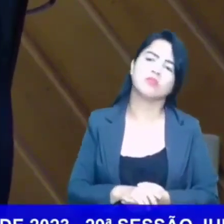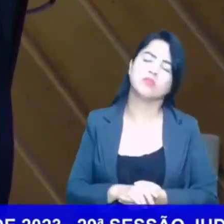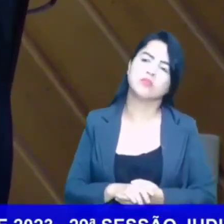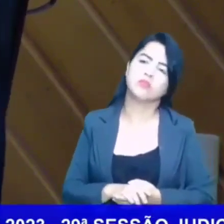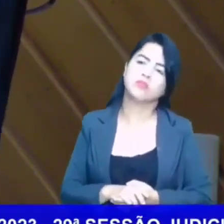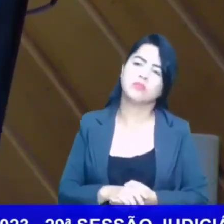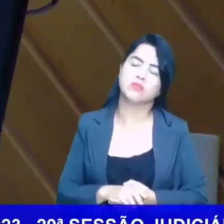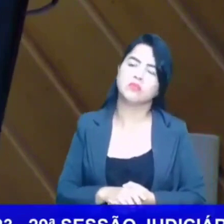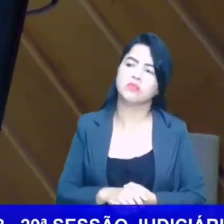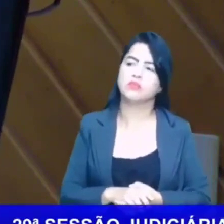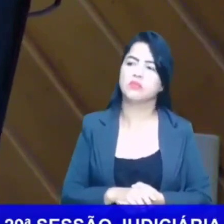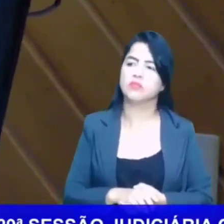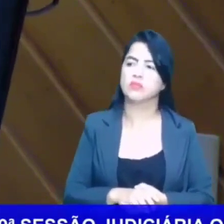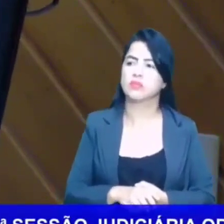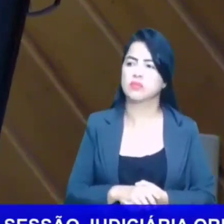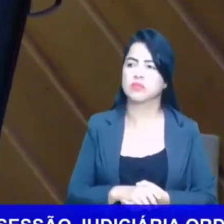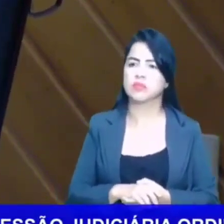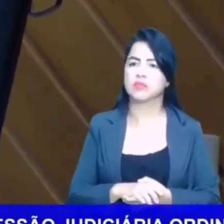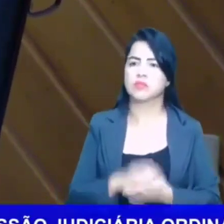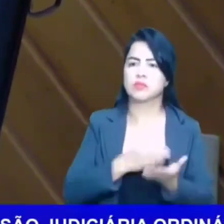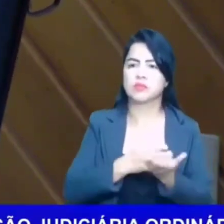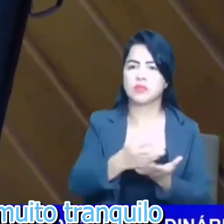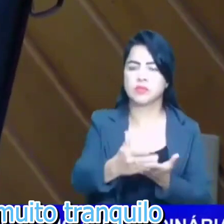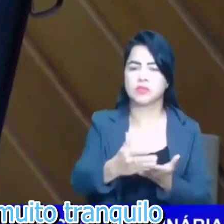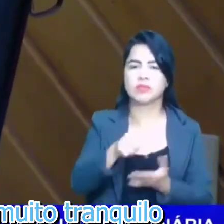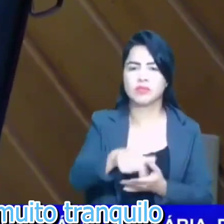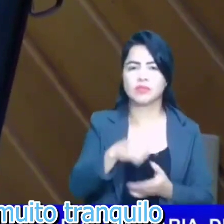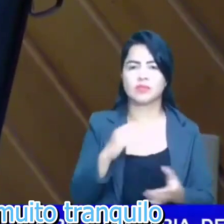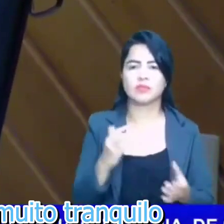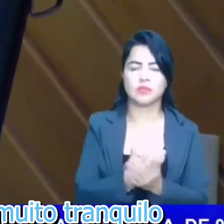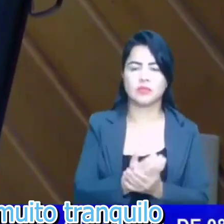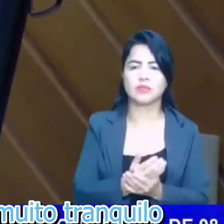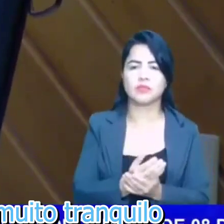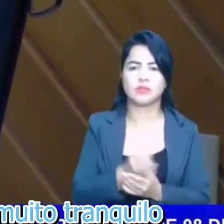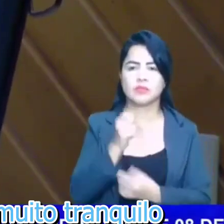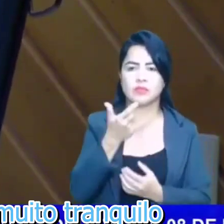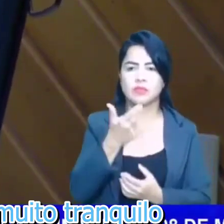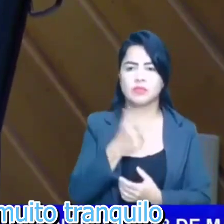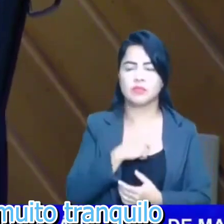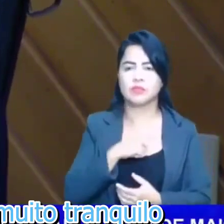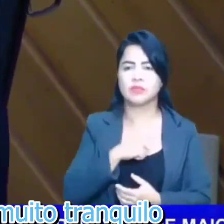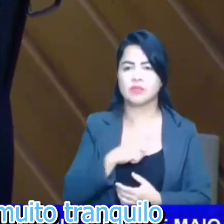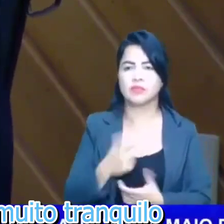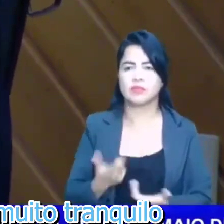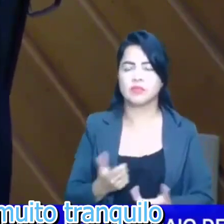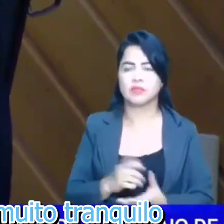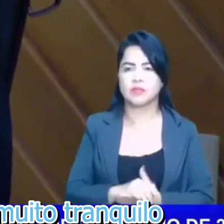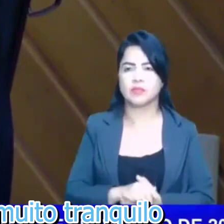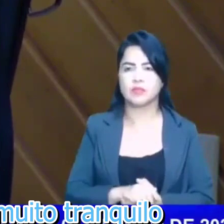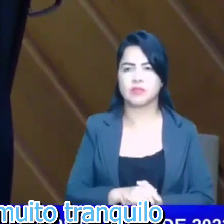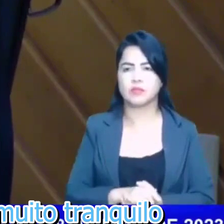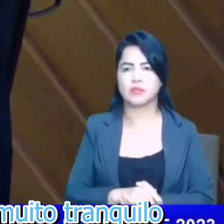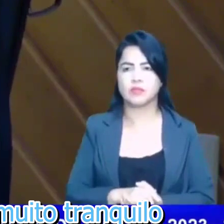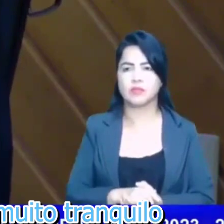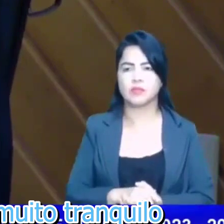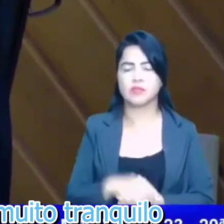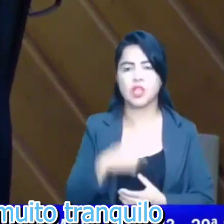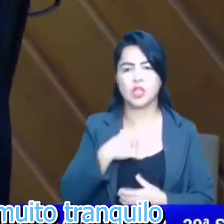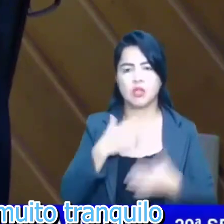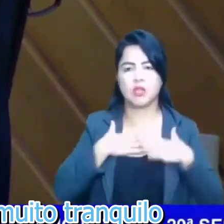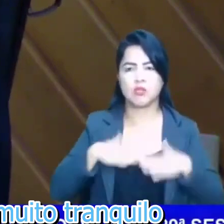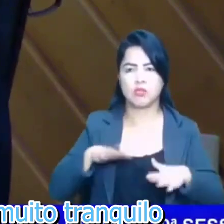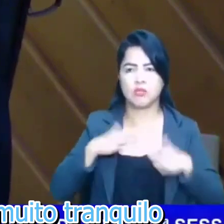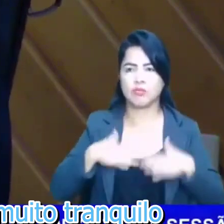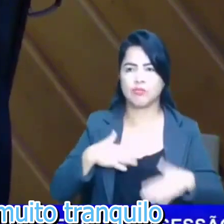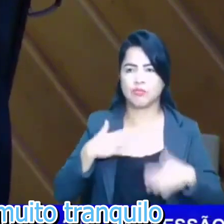inicialmente no início deste julgamento, obviamente. De modo que me deixa muito